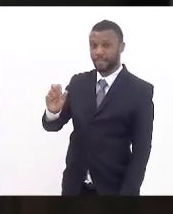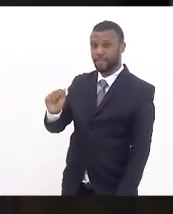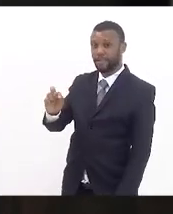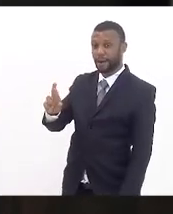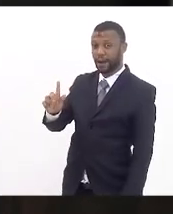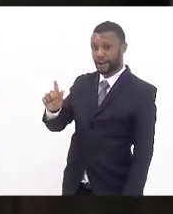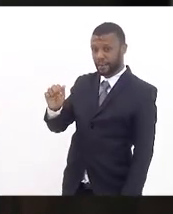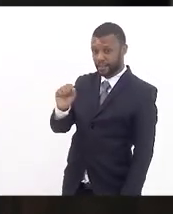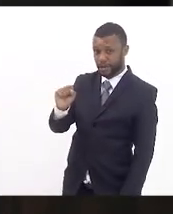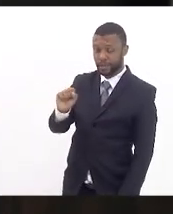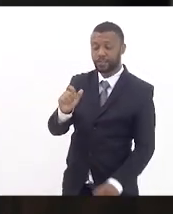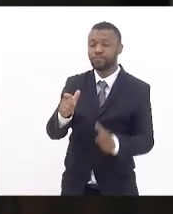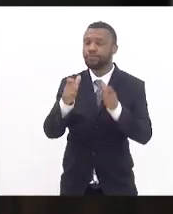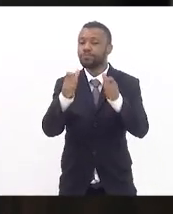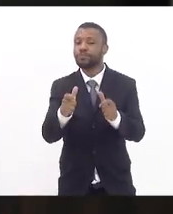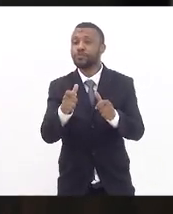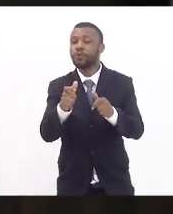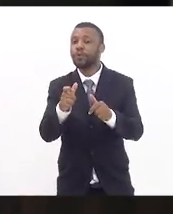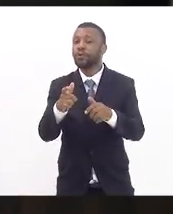Rio de Janeiro. Em discussão.